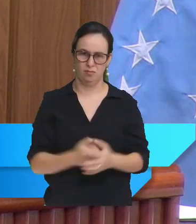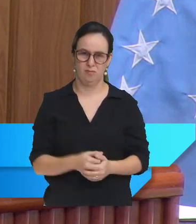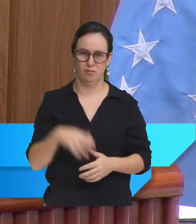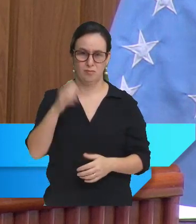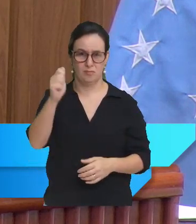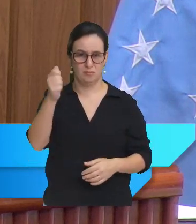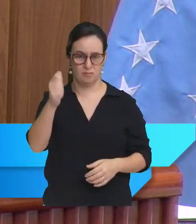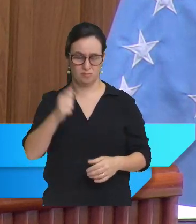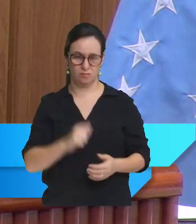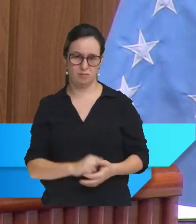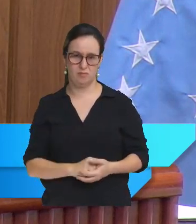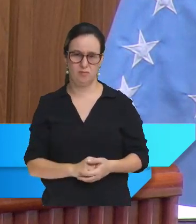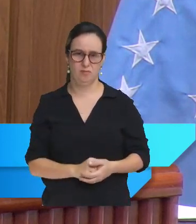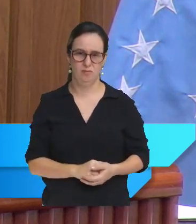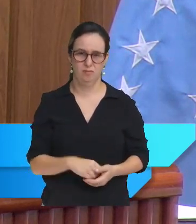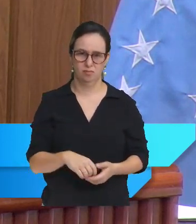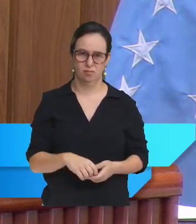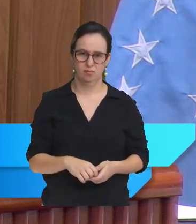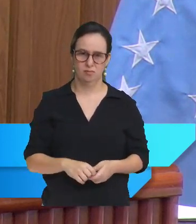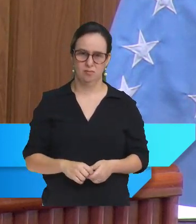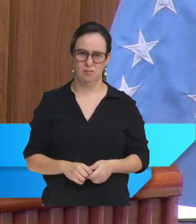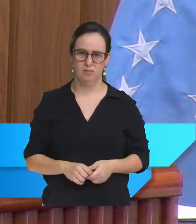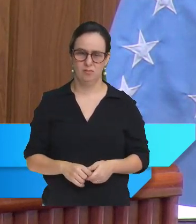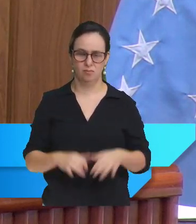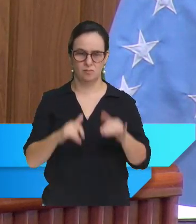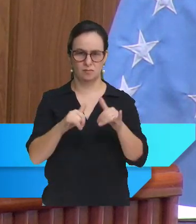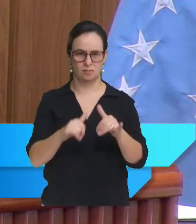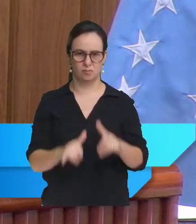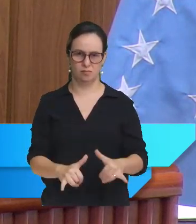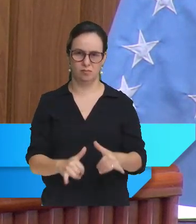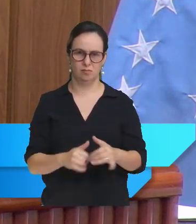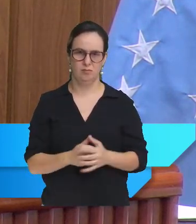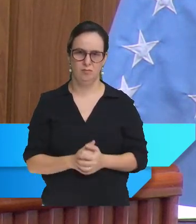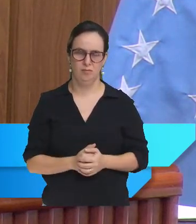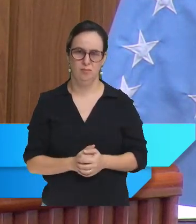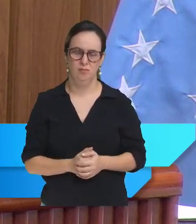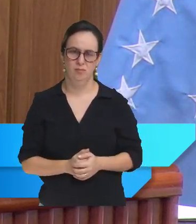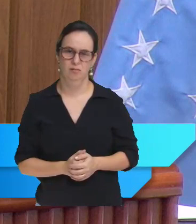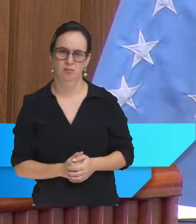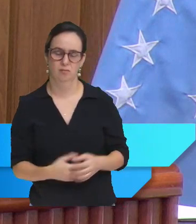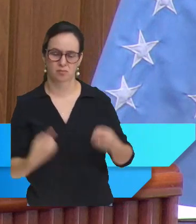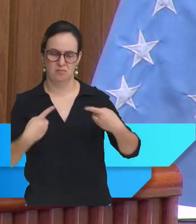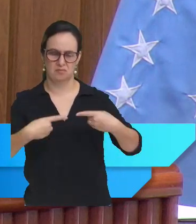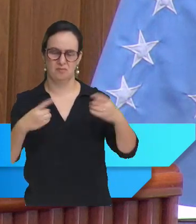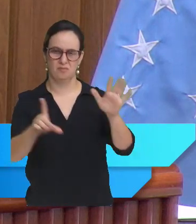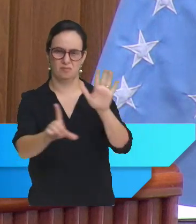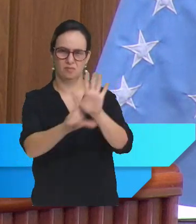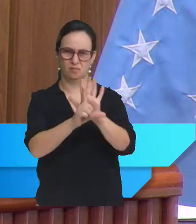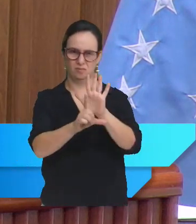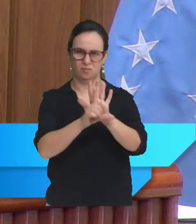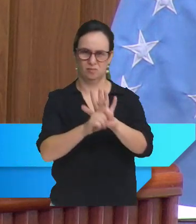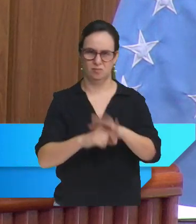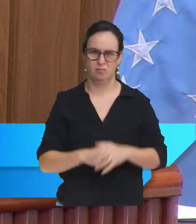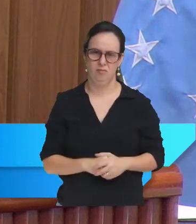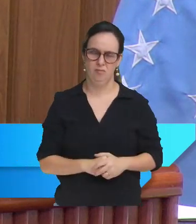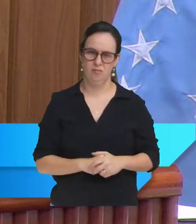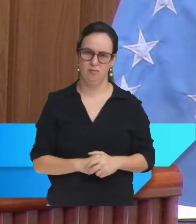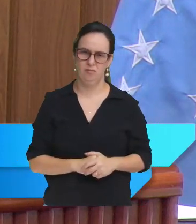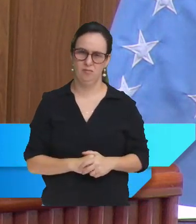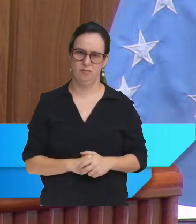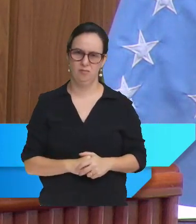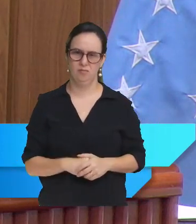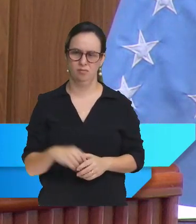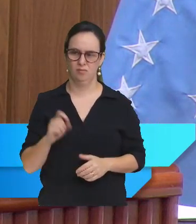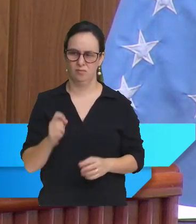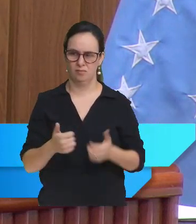obscuros, em manter essa estrutura inconstitucional, ilegal, absolutamente imoral, em que se concentra